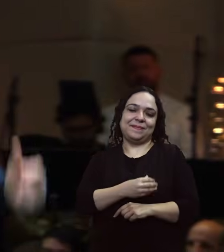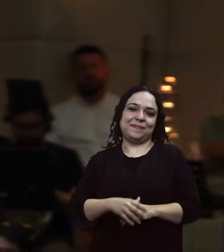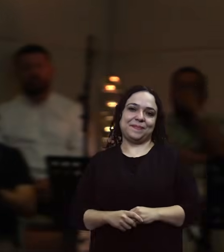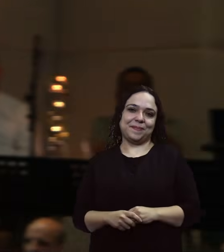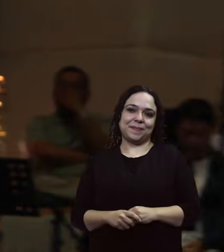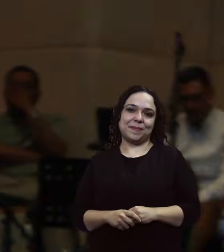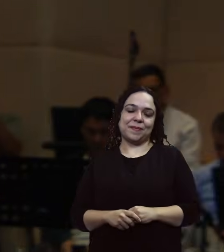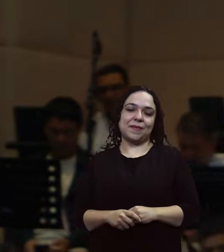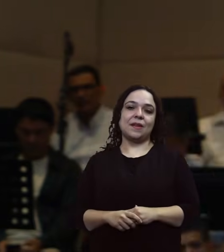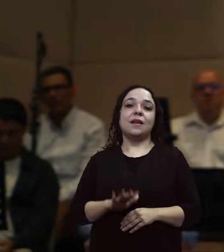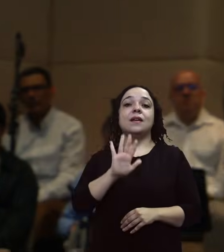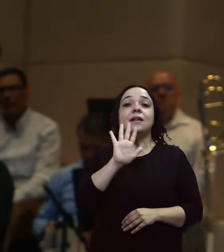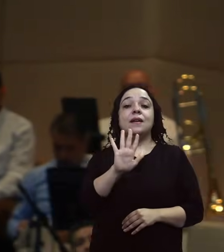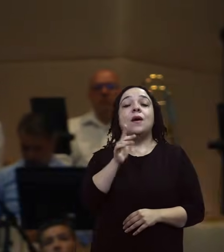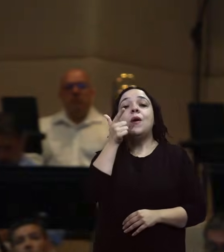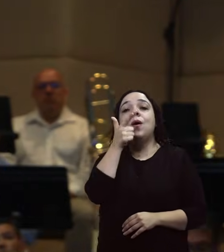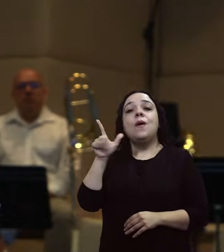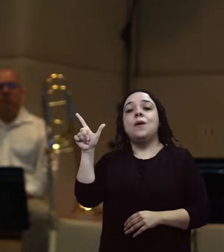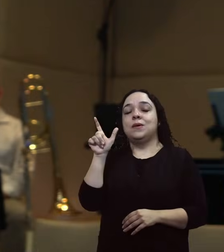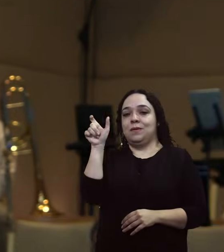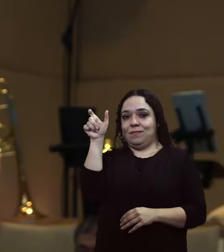Veja o exemplo de Sansão.